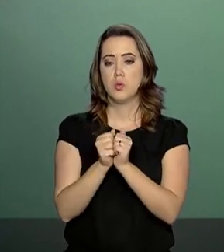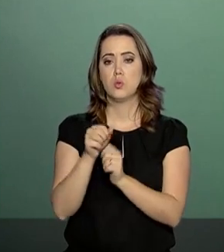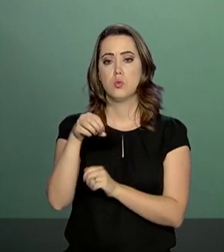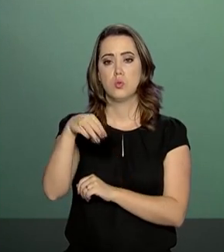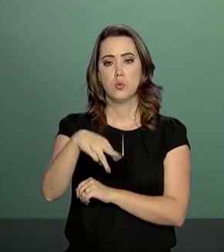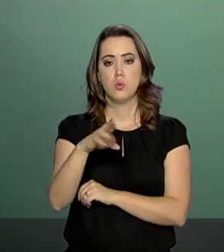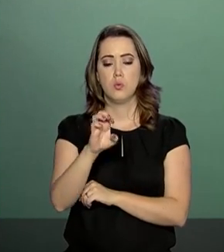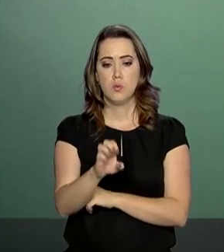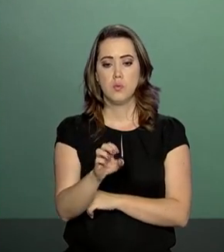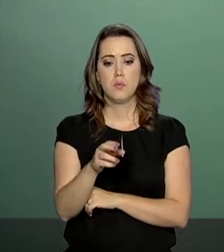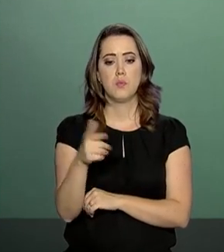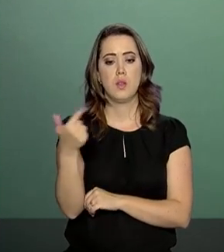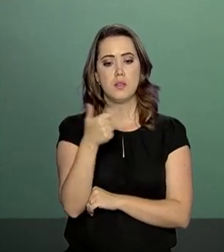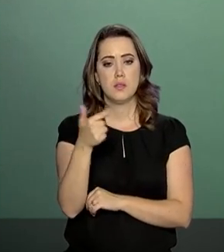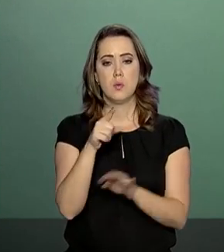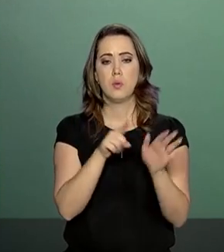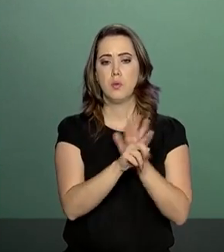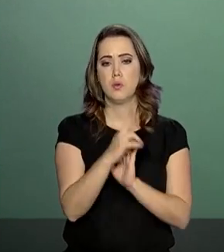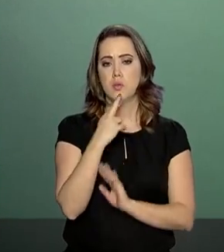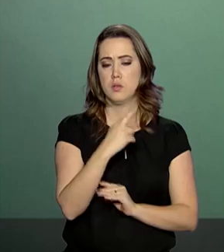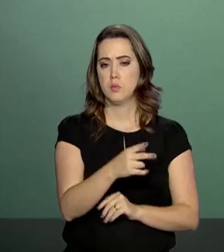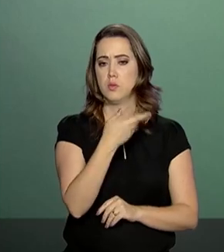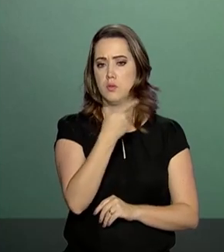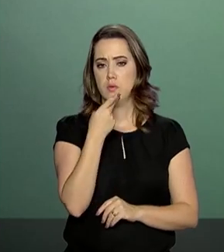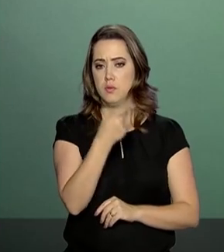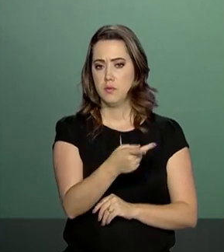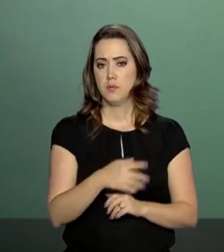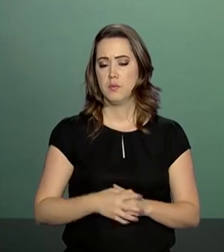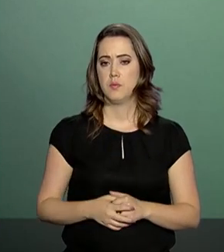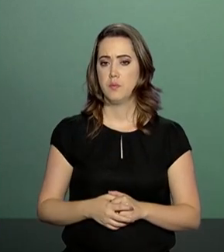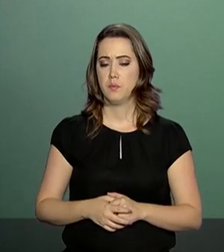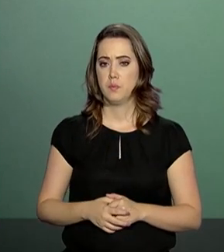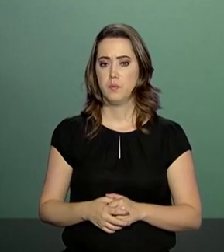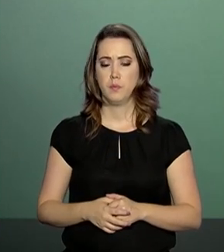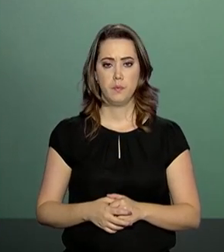segunda pergunta eu respondi quando contestei a a